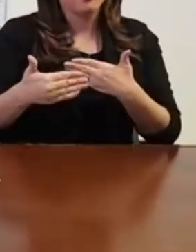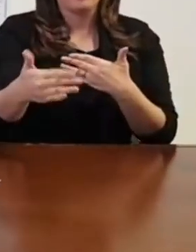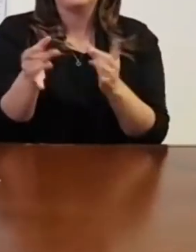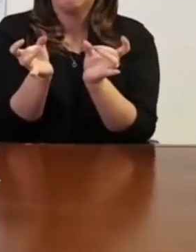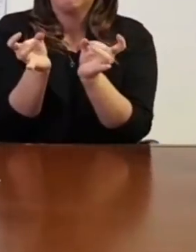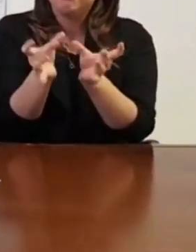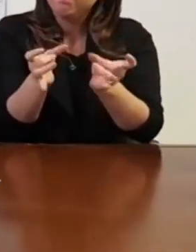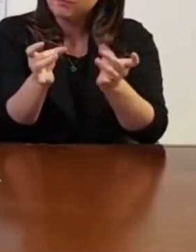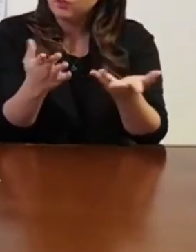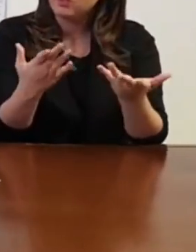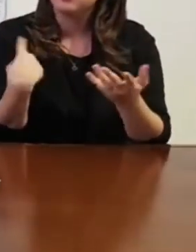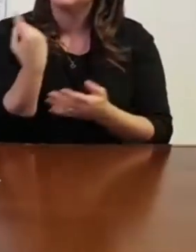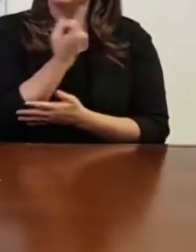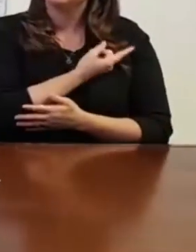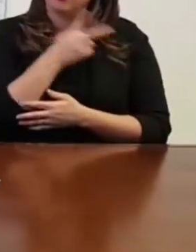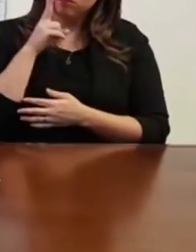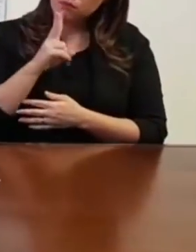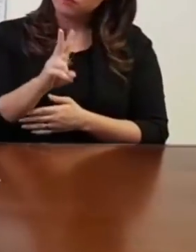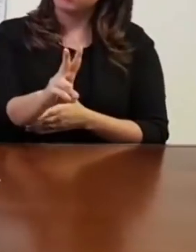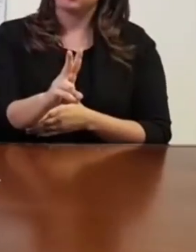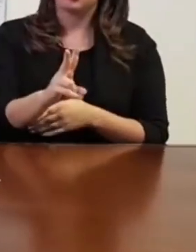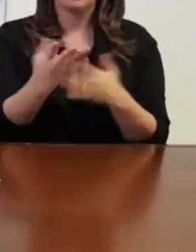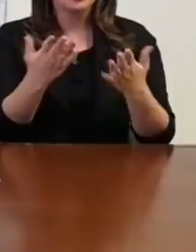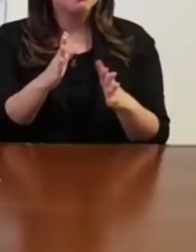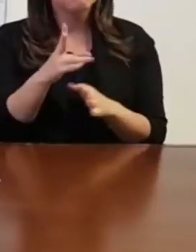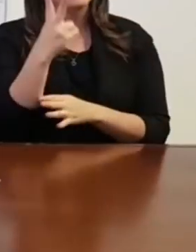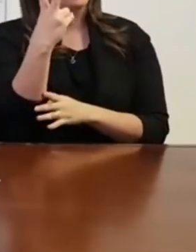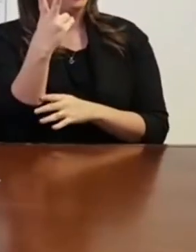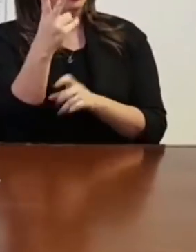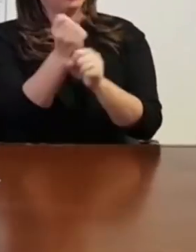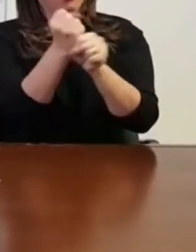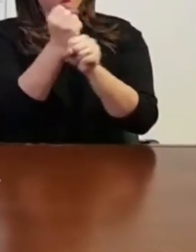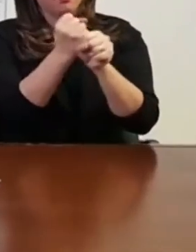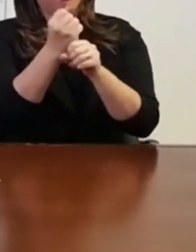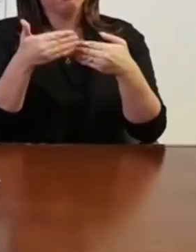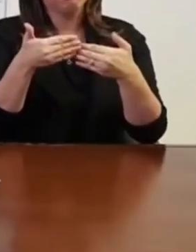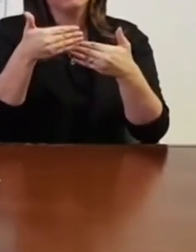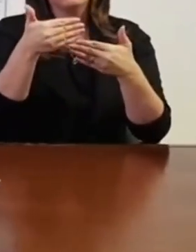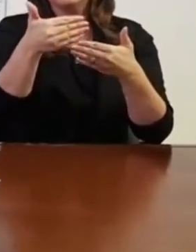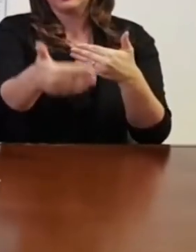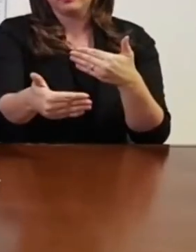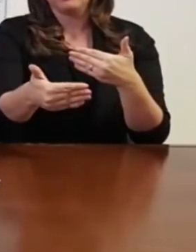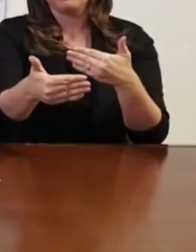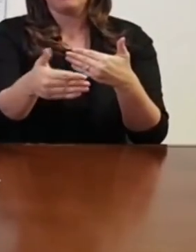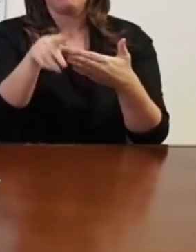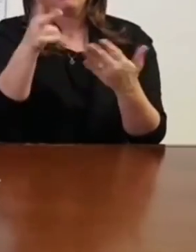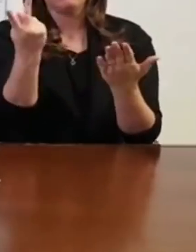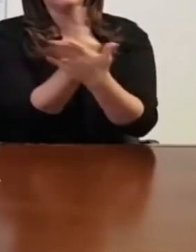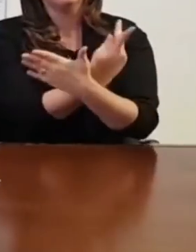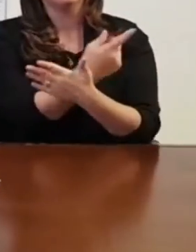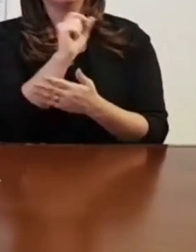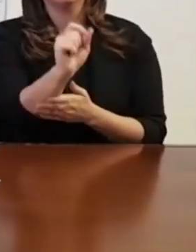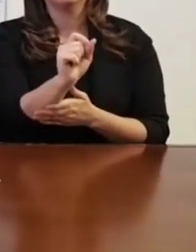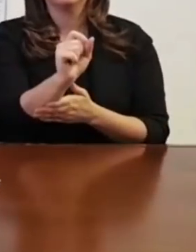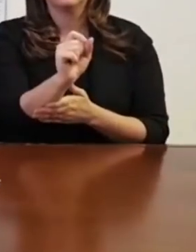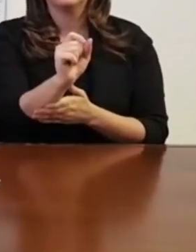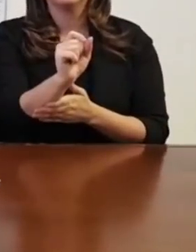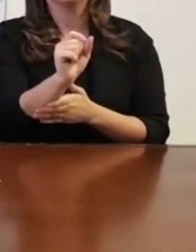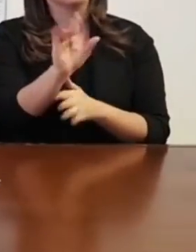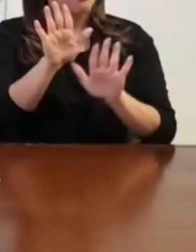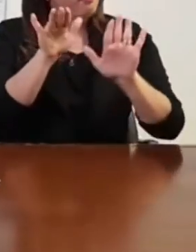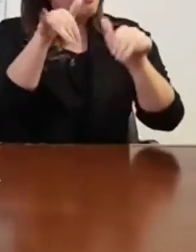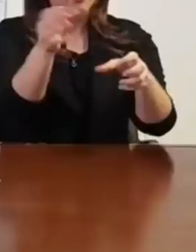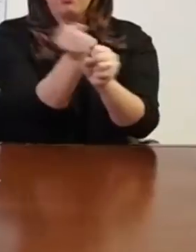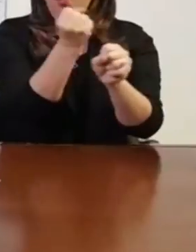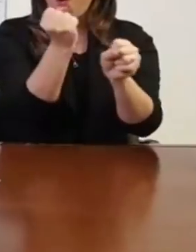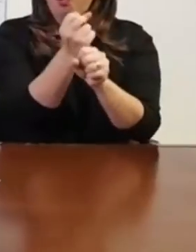leilão, nós achamos que por 2 anos, aproximadamente, ela seja